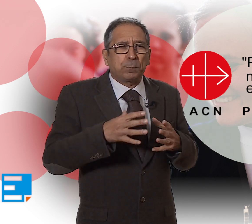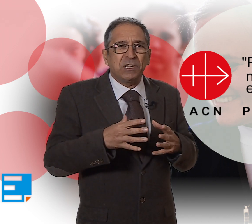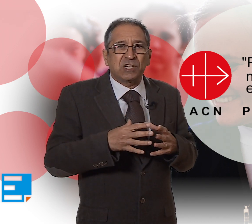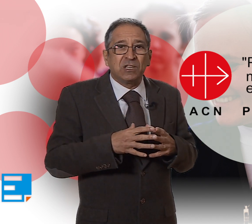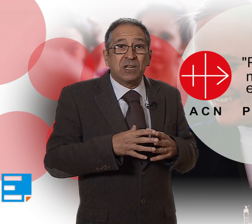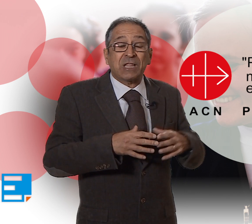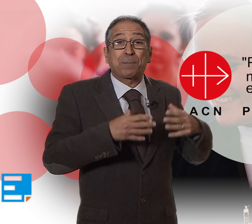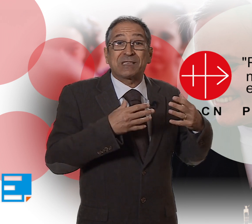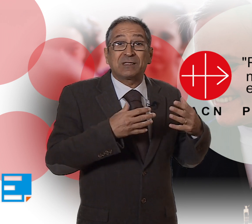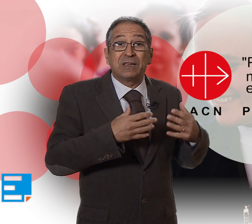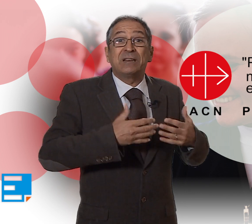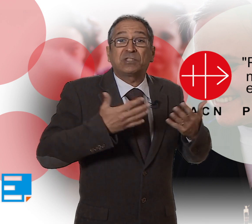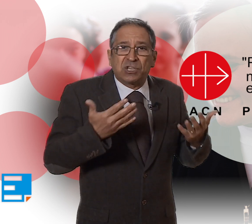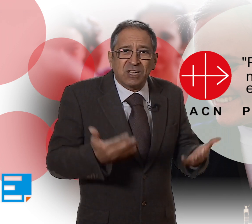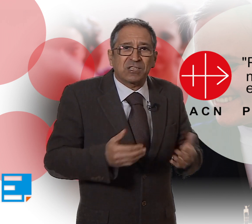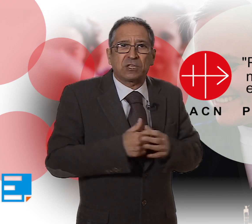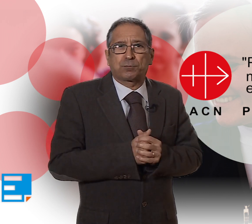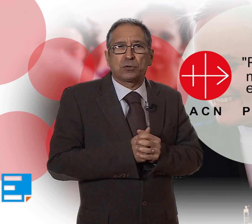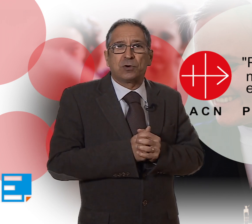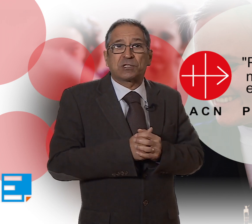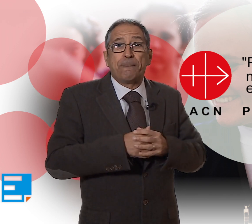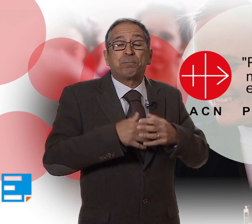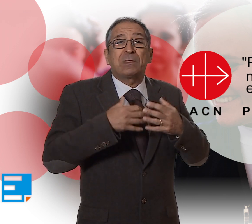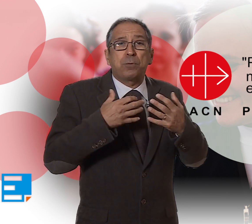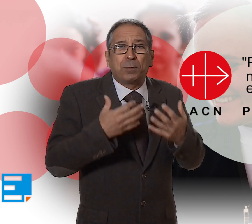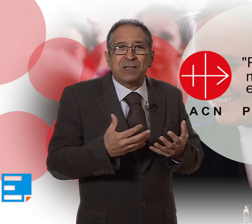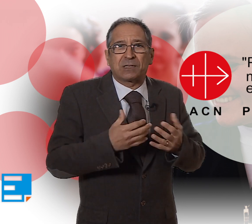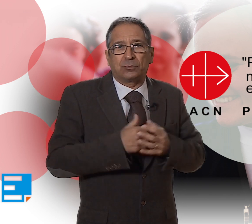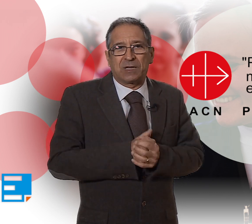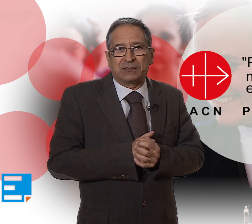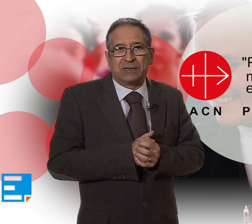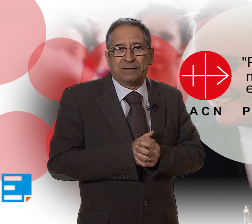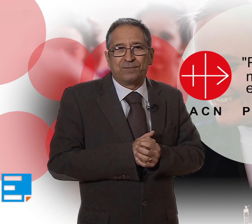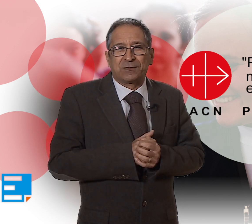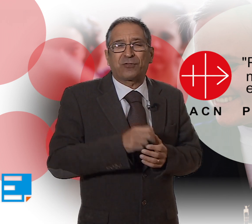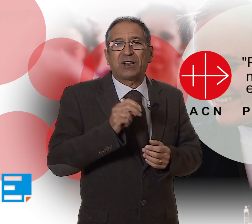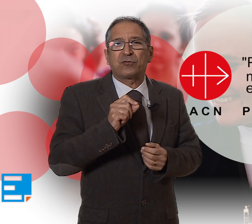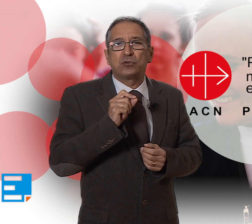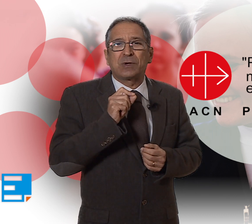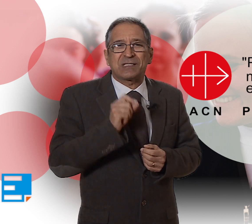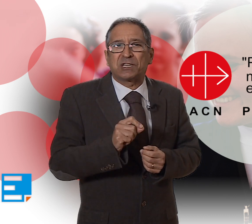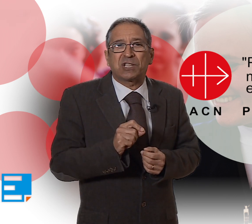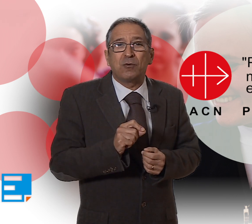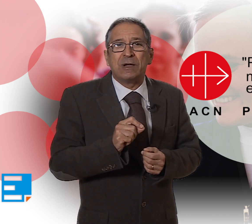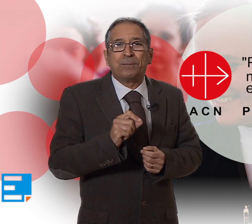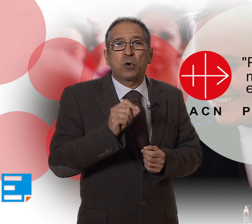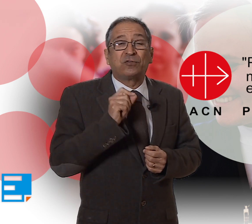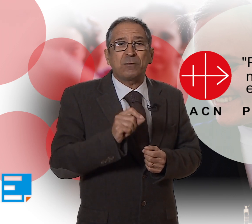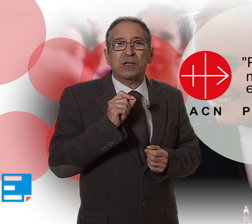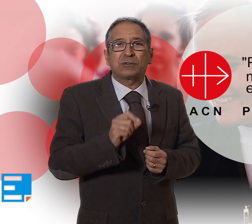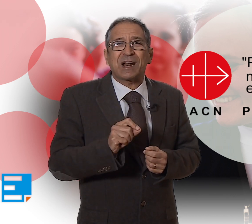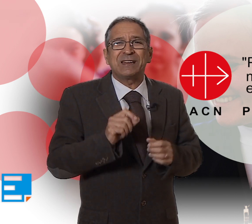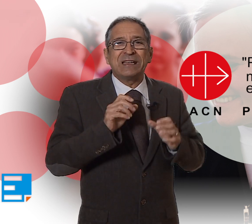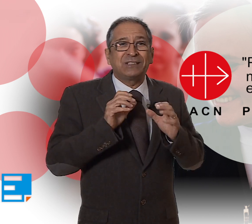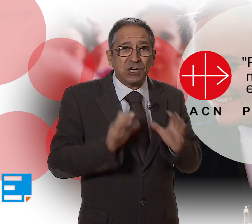um outro país que está presente na tristeza das pessoas, na pobreza do dia-a-dia. Quero falar-vos de um Cazaquistão onde